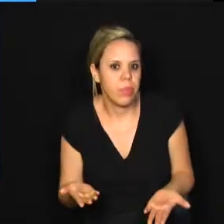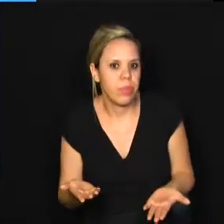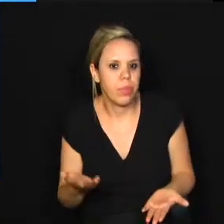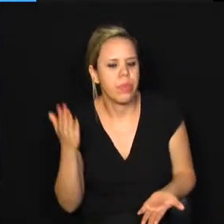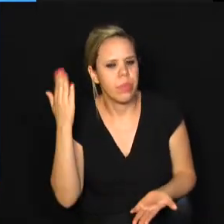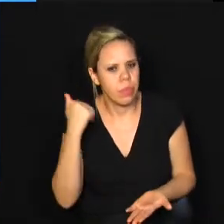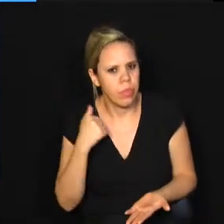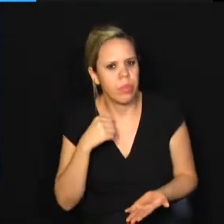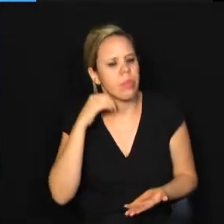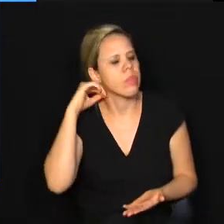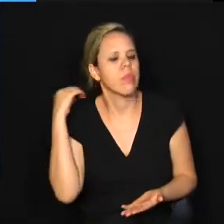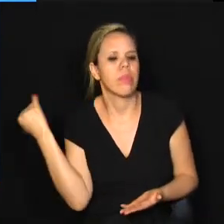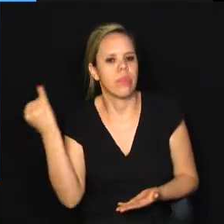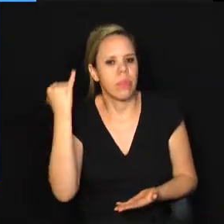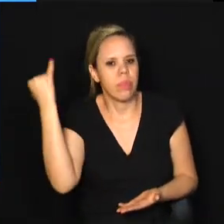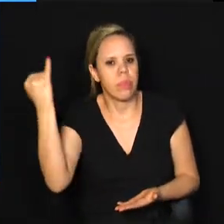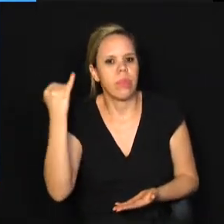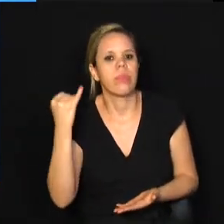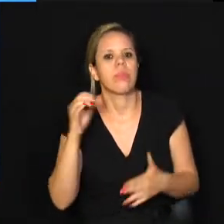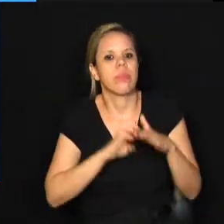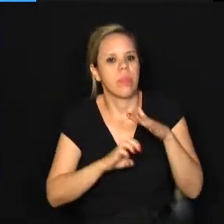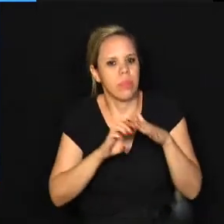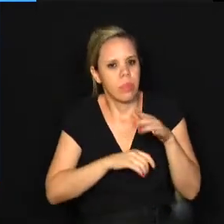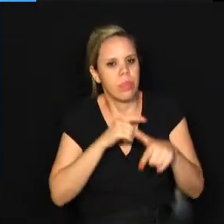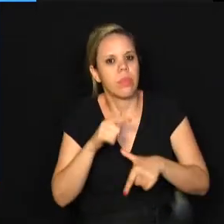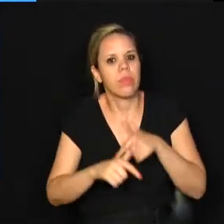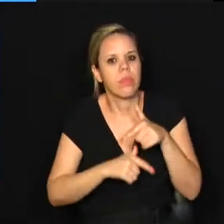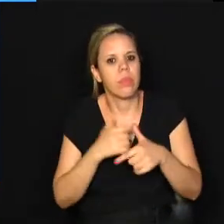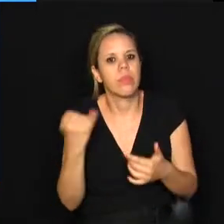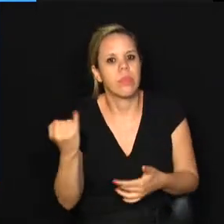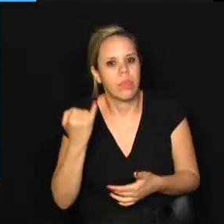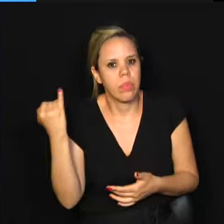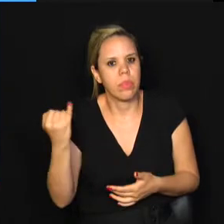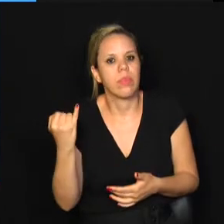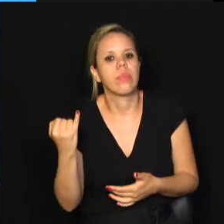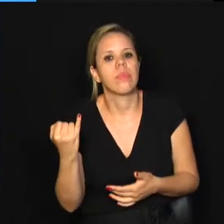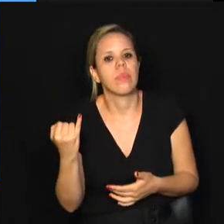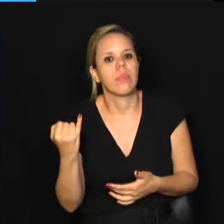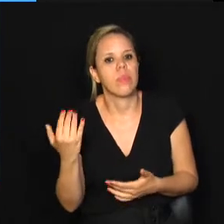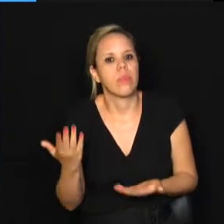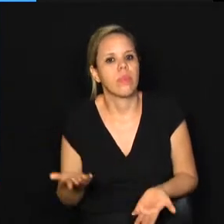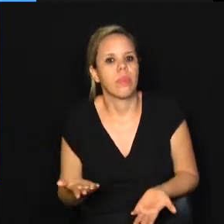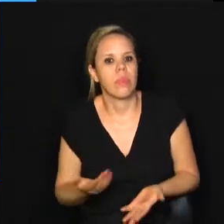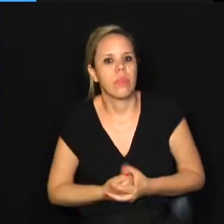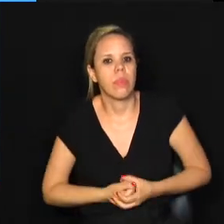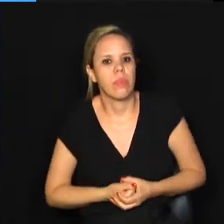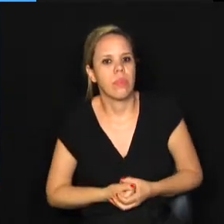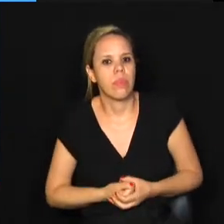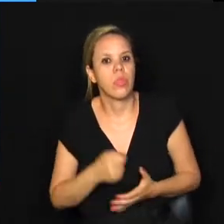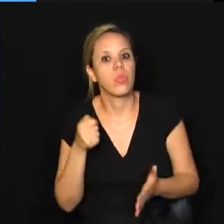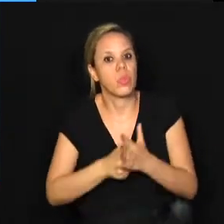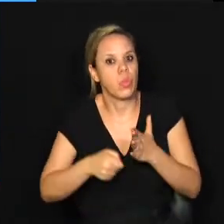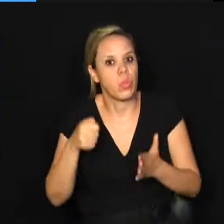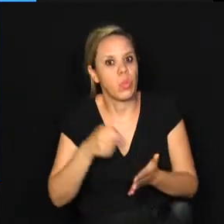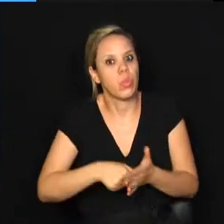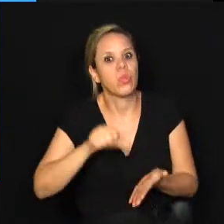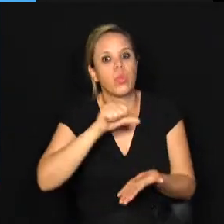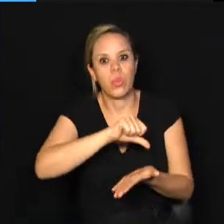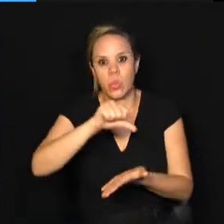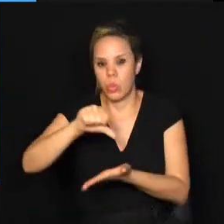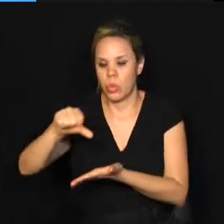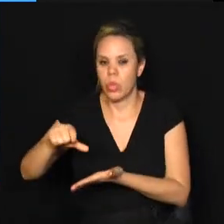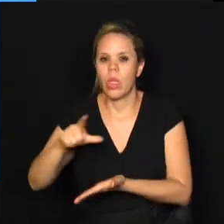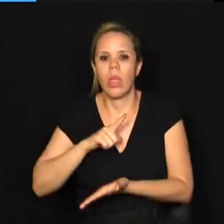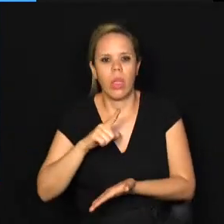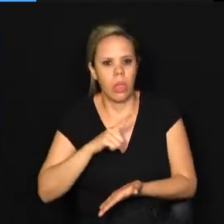sabe o quanto que é importante as nossas empresas, a gente sabe o quanto que é importante o nosso patrimônio, e a luta da região tem